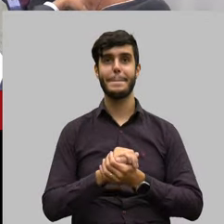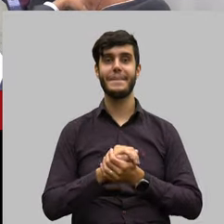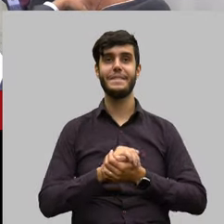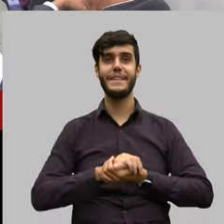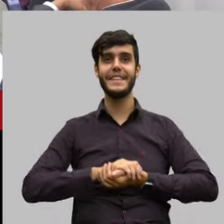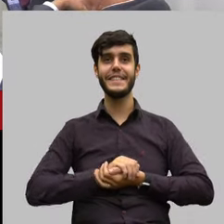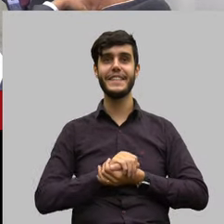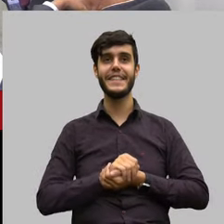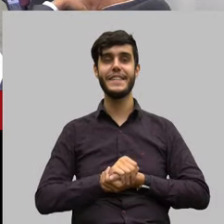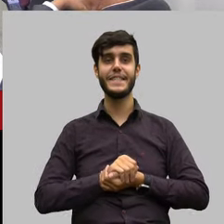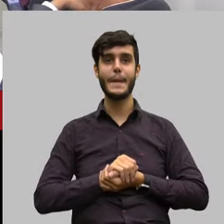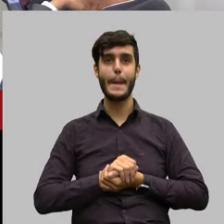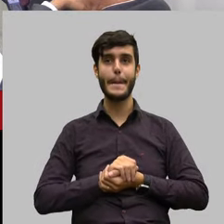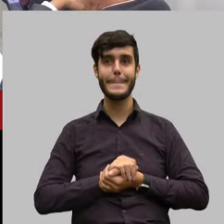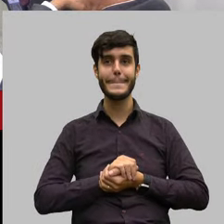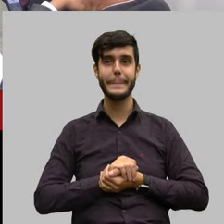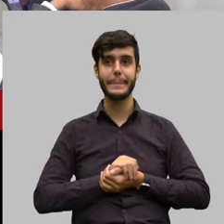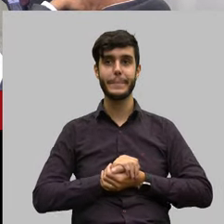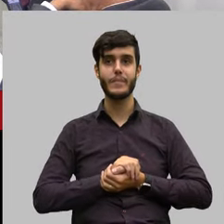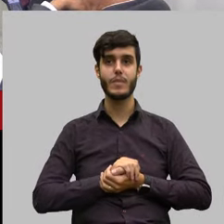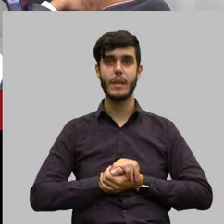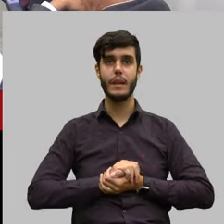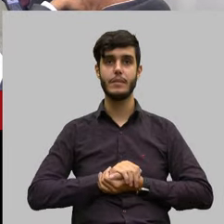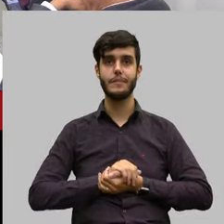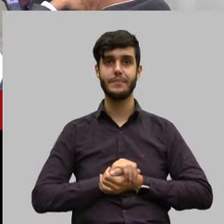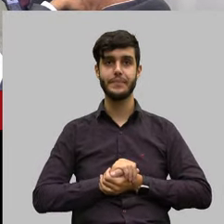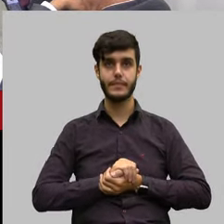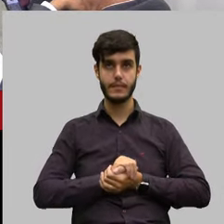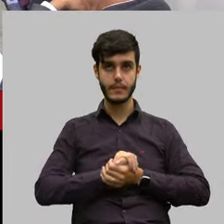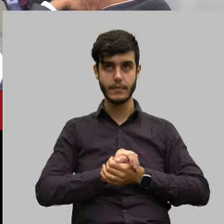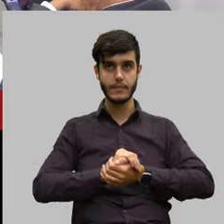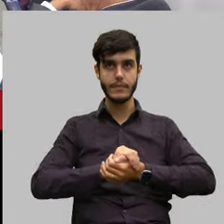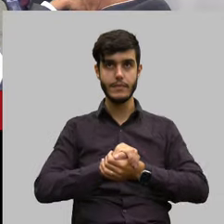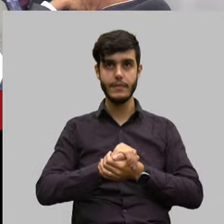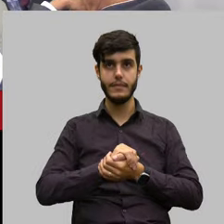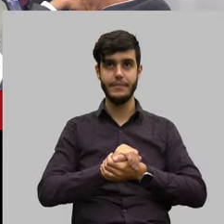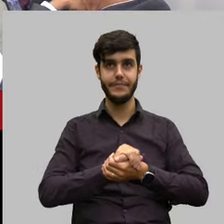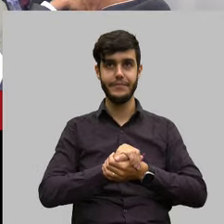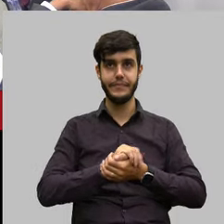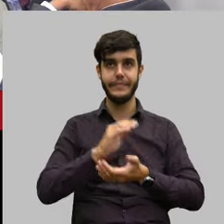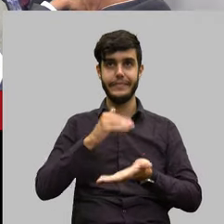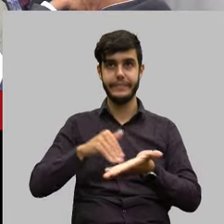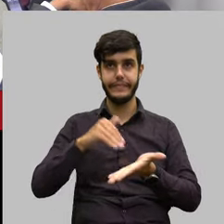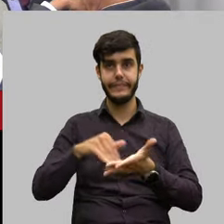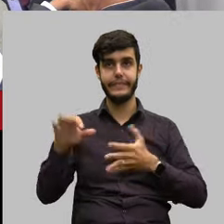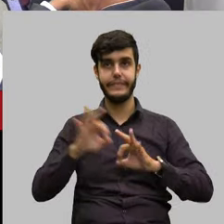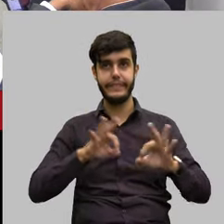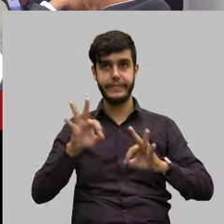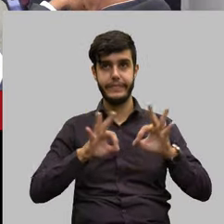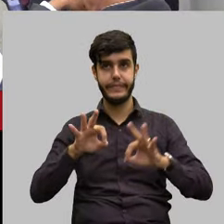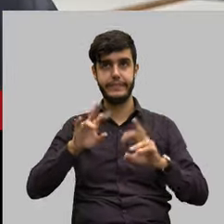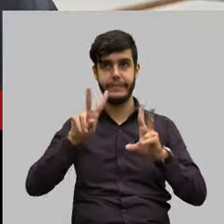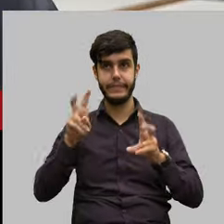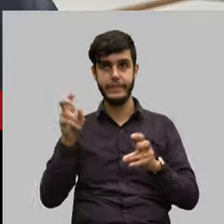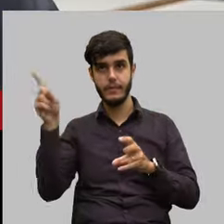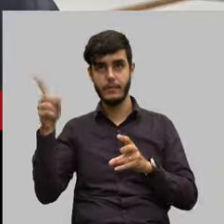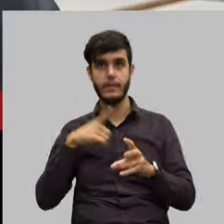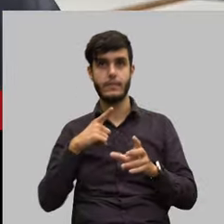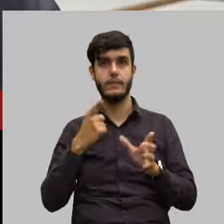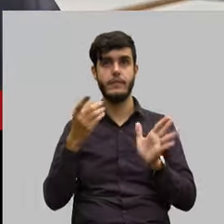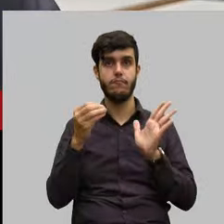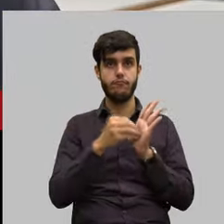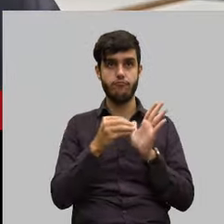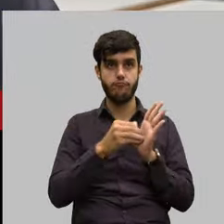Deputado eh bom os temas foram mais afeitos a secretaria de planejamento eh quanto a questão do Ofício Eu também